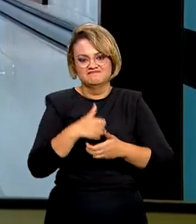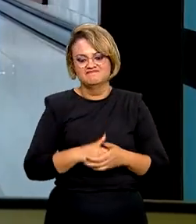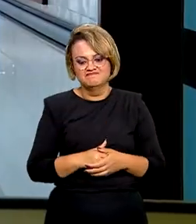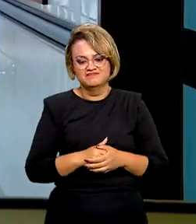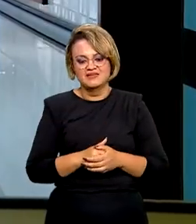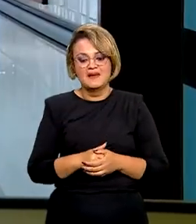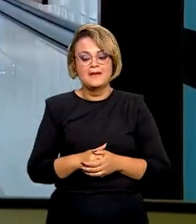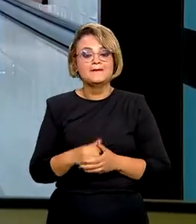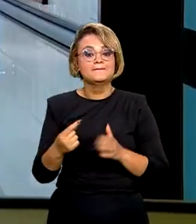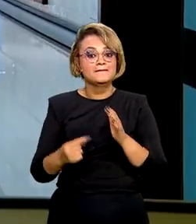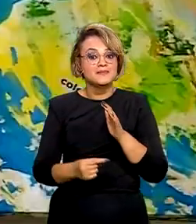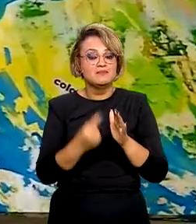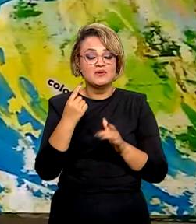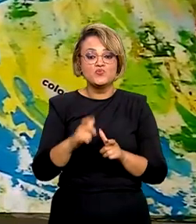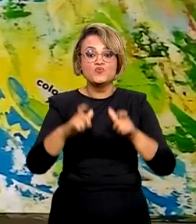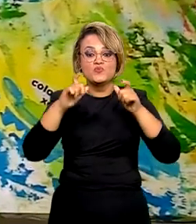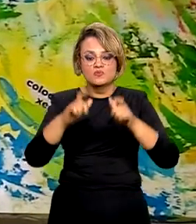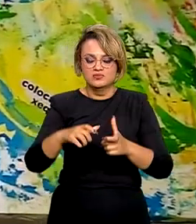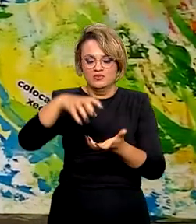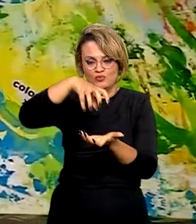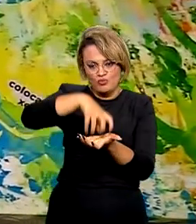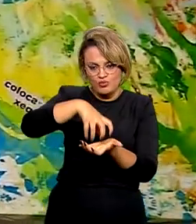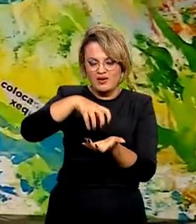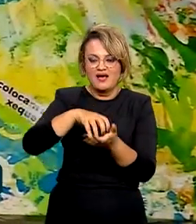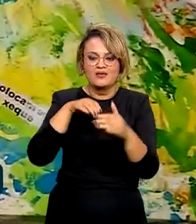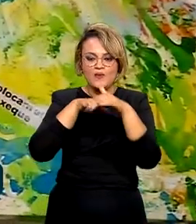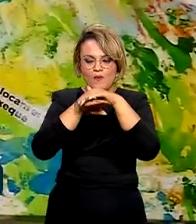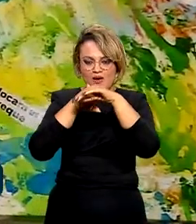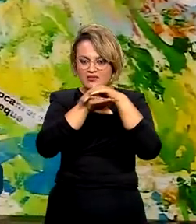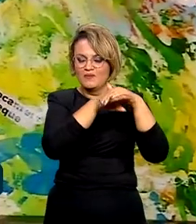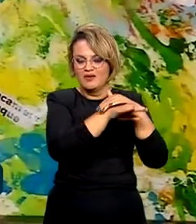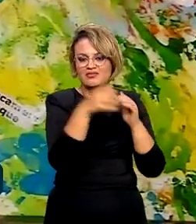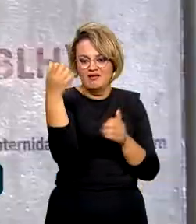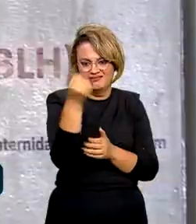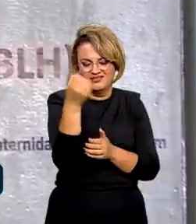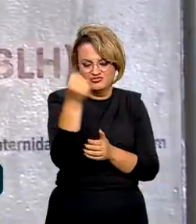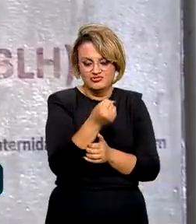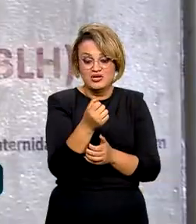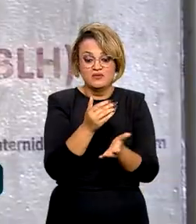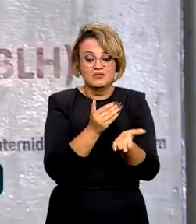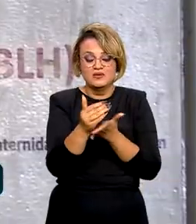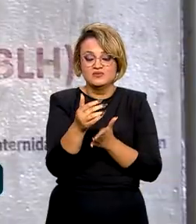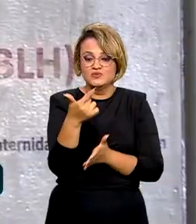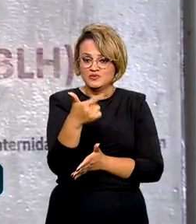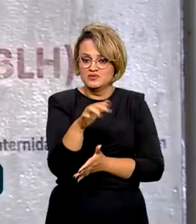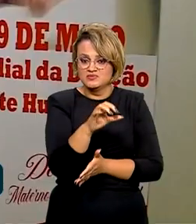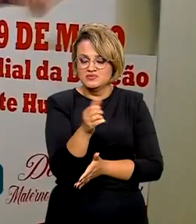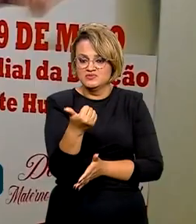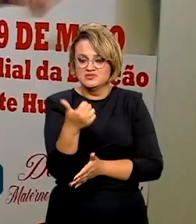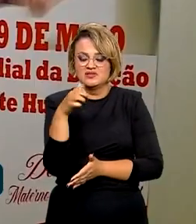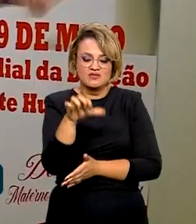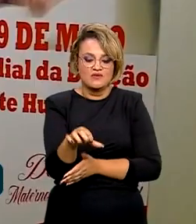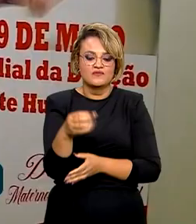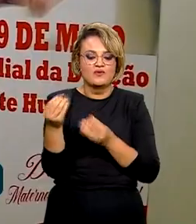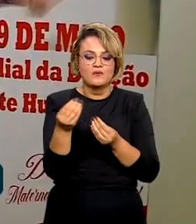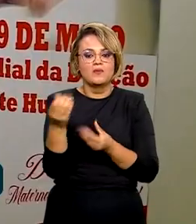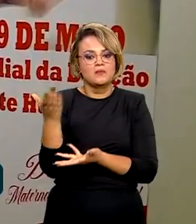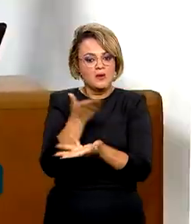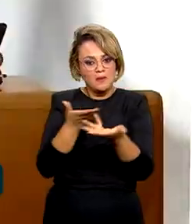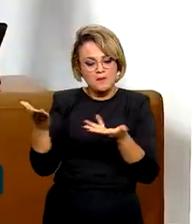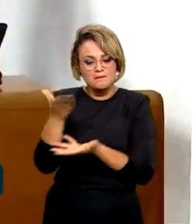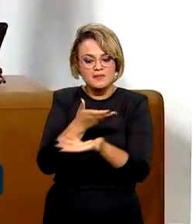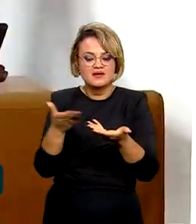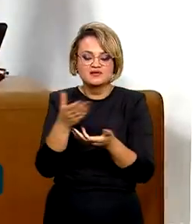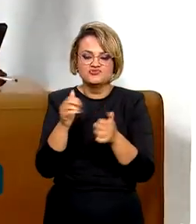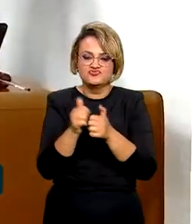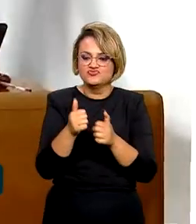o primeiro e único banco de leite de Angola. Ele foi inaugurado em 2019 a partir de uma cooperação